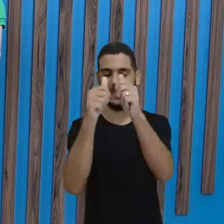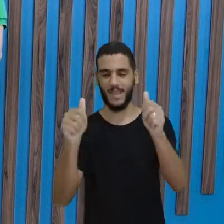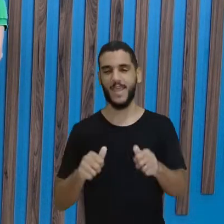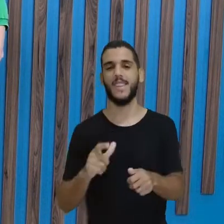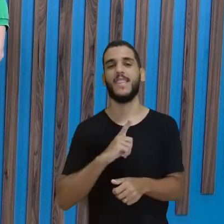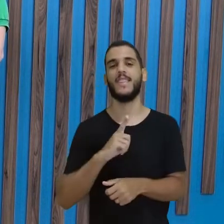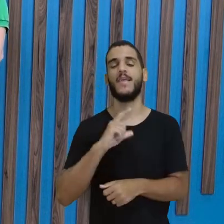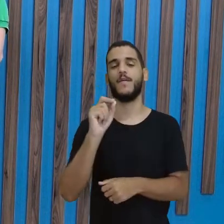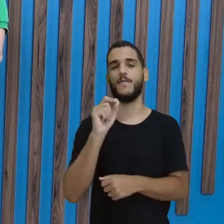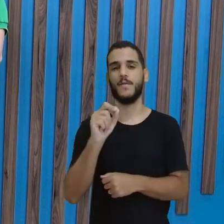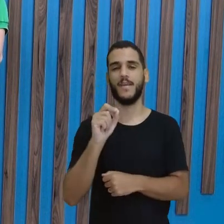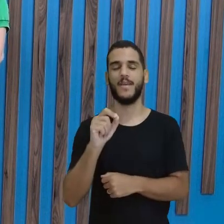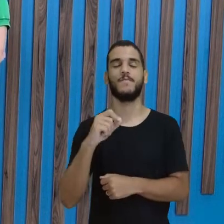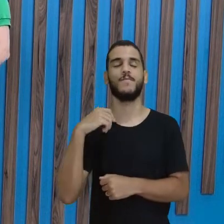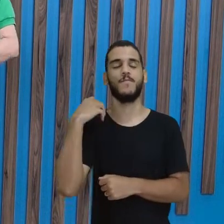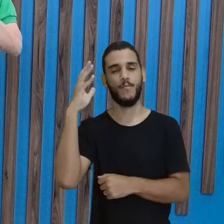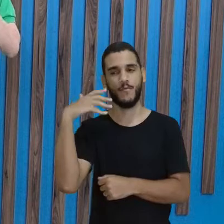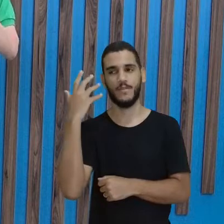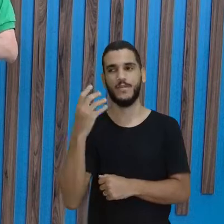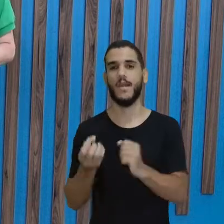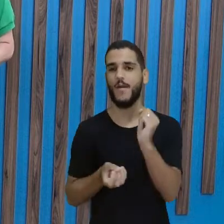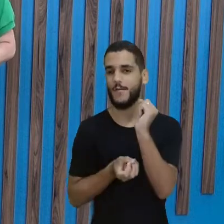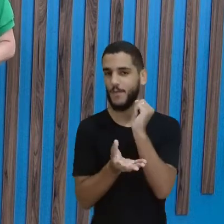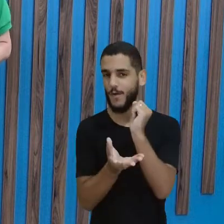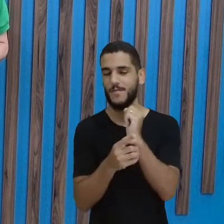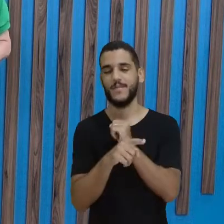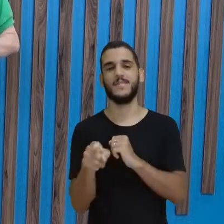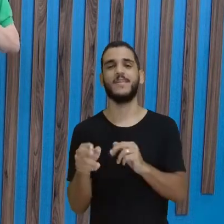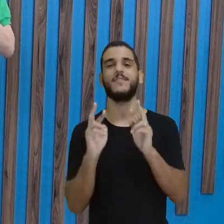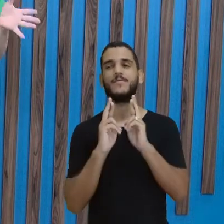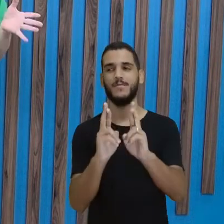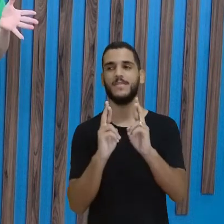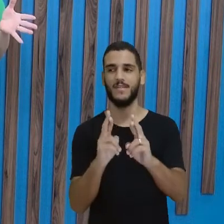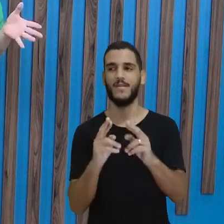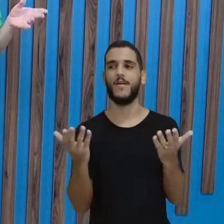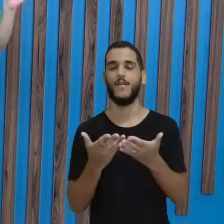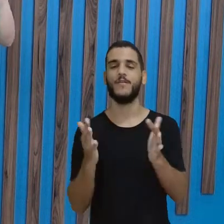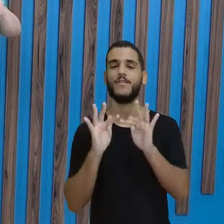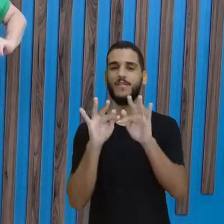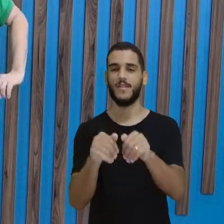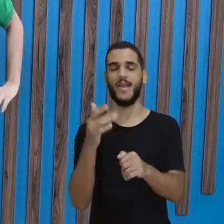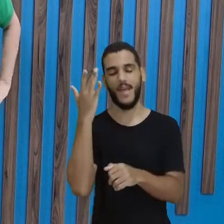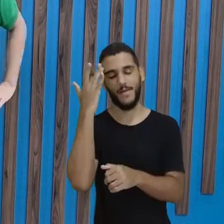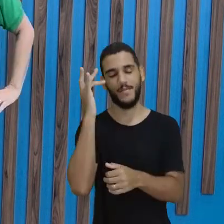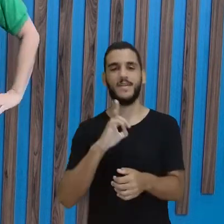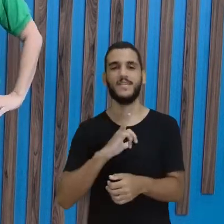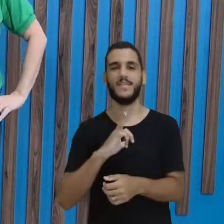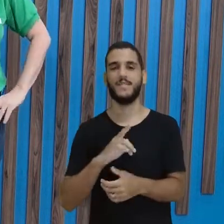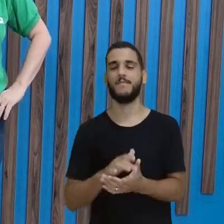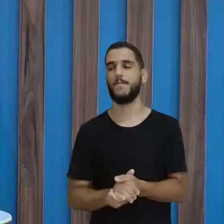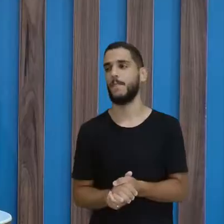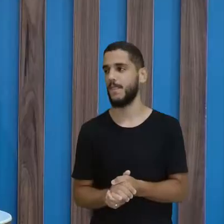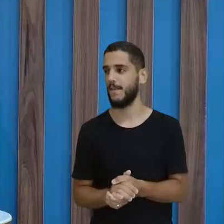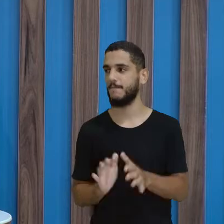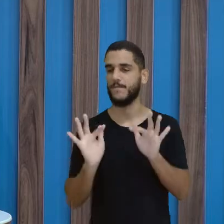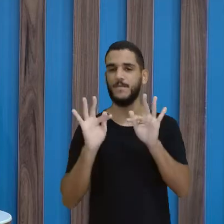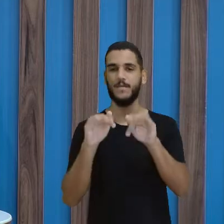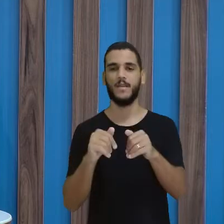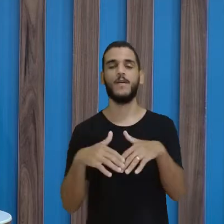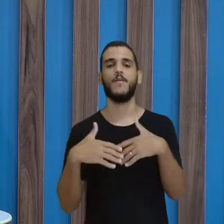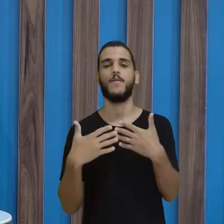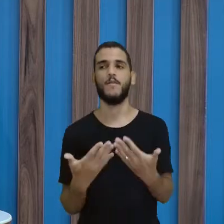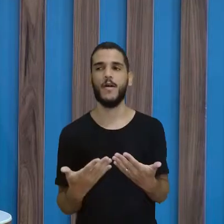música. Estão querendo música, viu? Eita, eu não preparei nada. Mas olha, prometo a vocês que amanhã, sem falta,